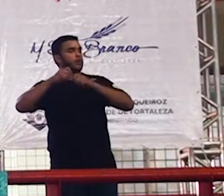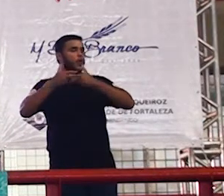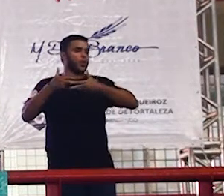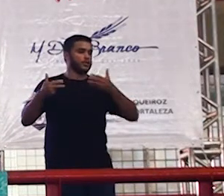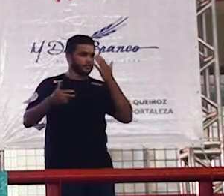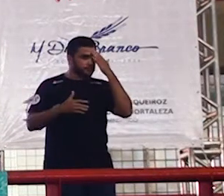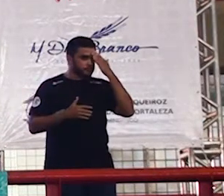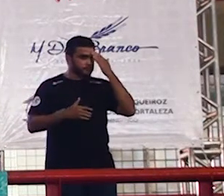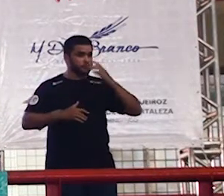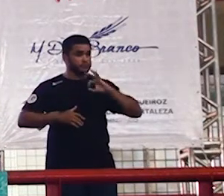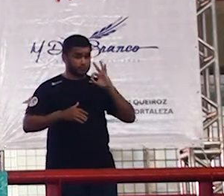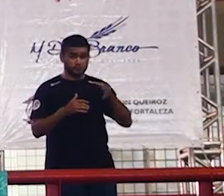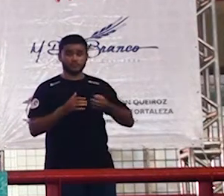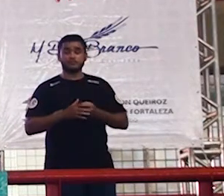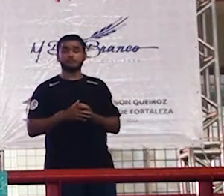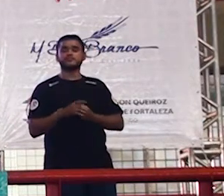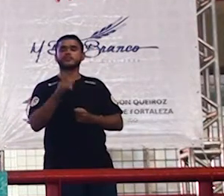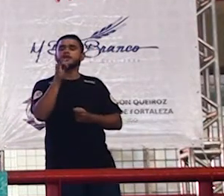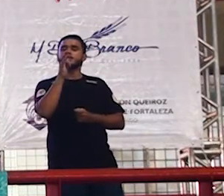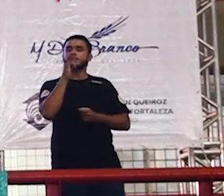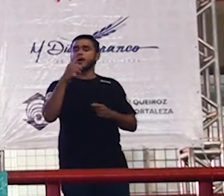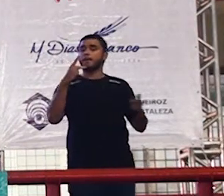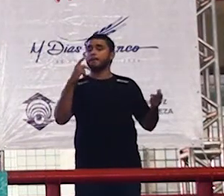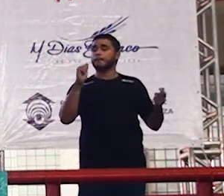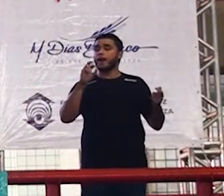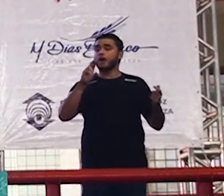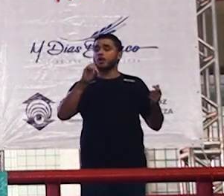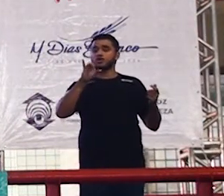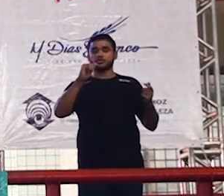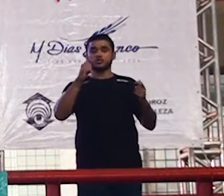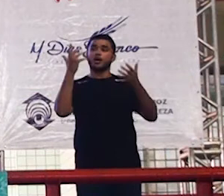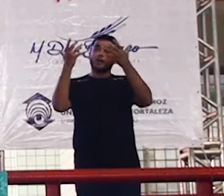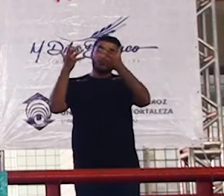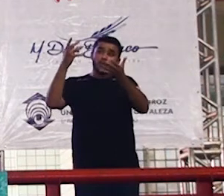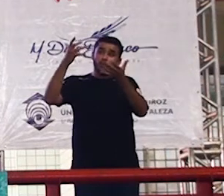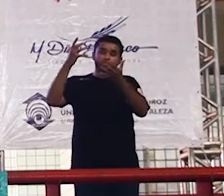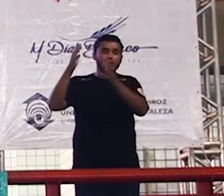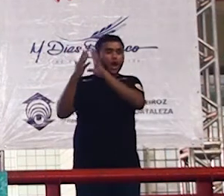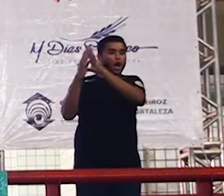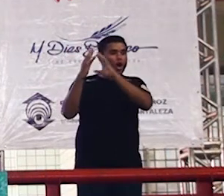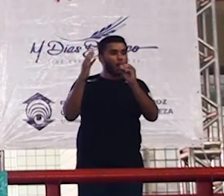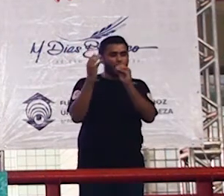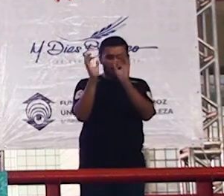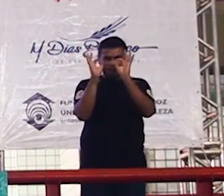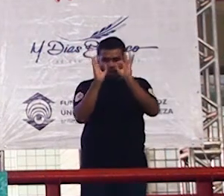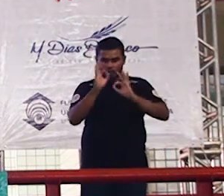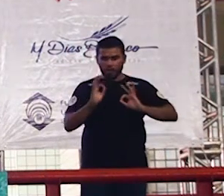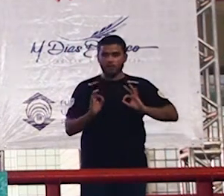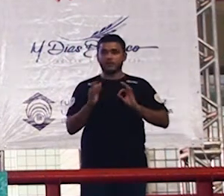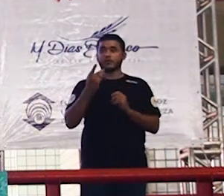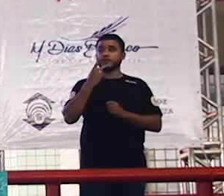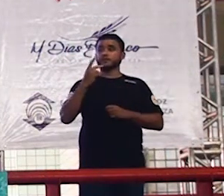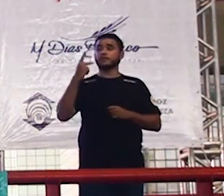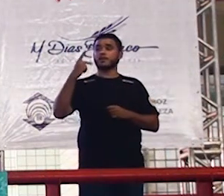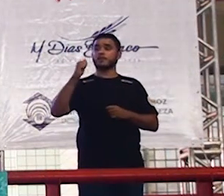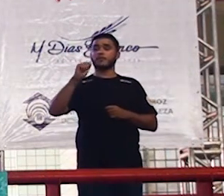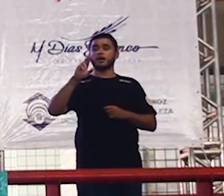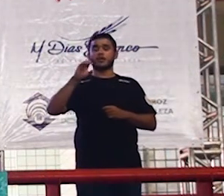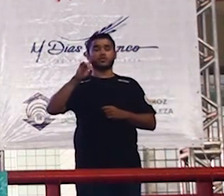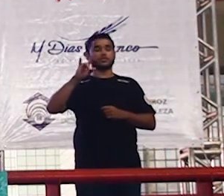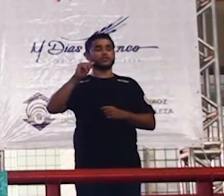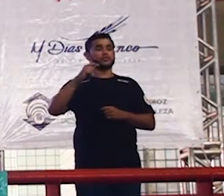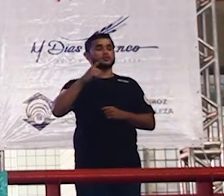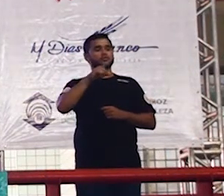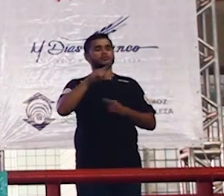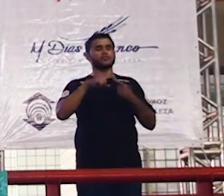verdade? As paródias, por exemplo, fazem muito isso. Essa galera que vive de fazer sucesso com paródia, como por